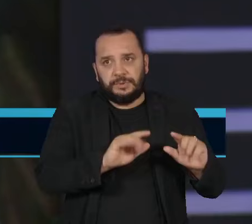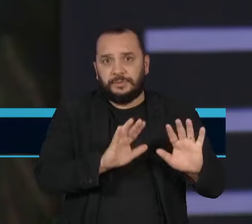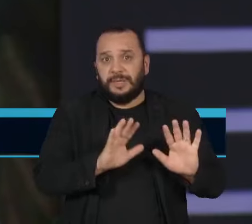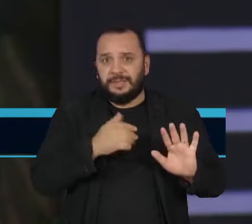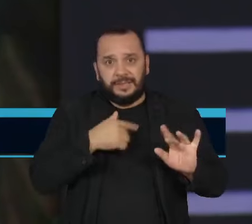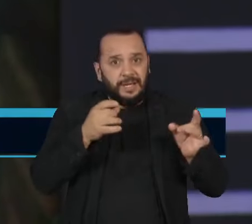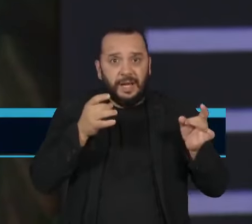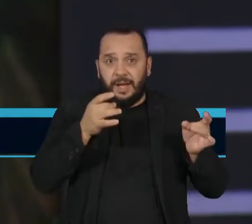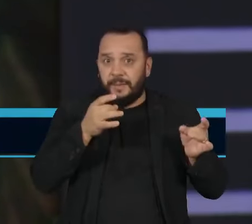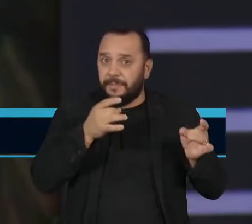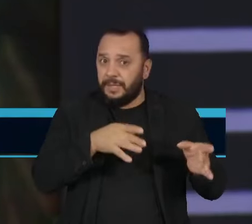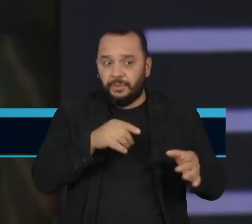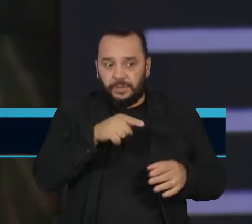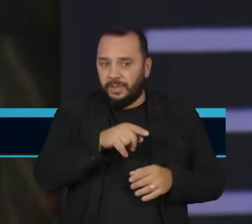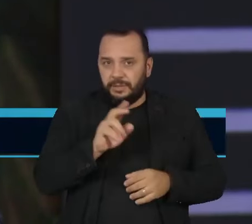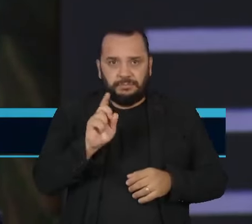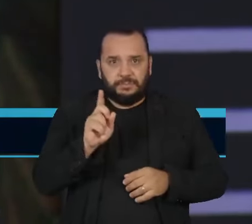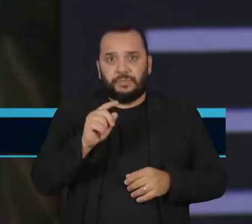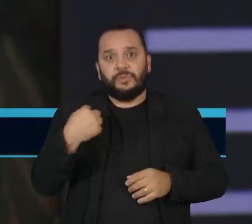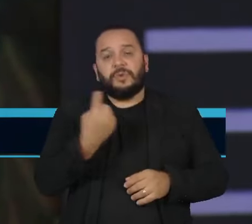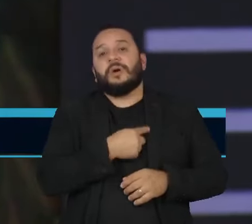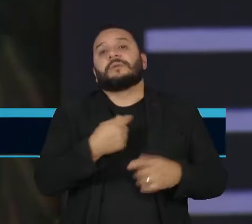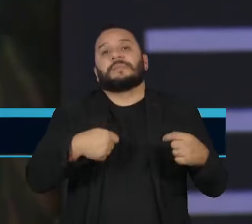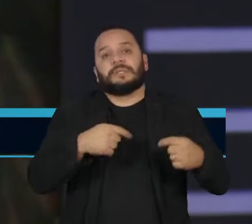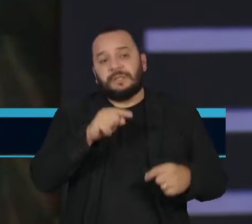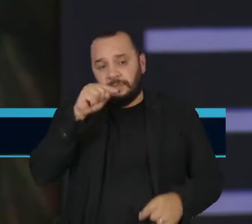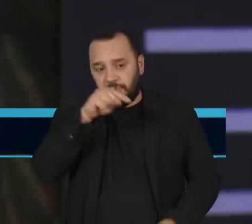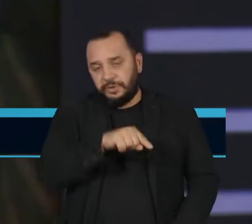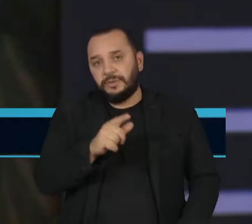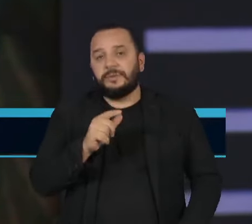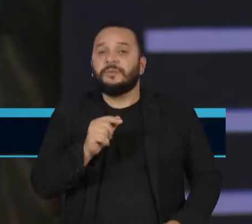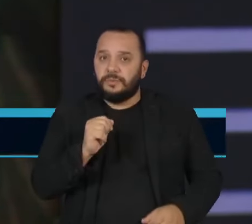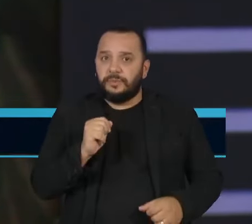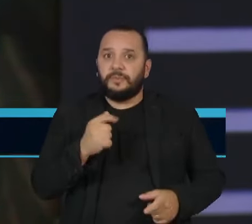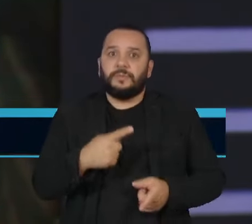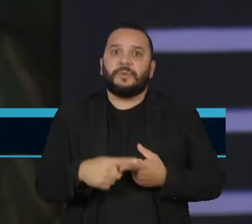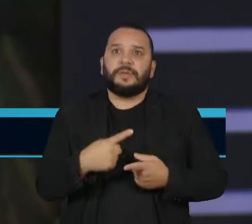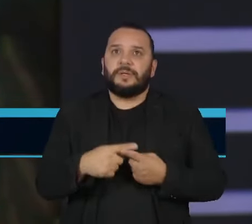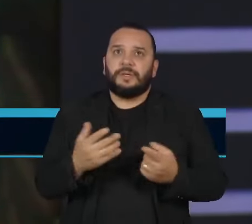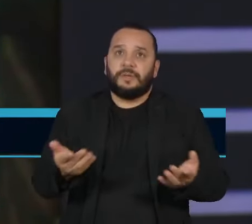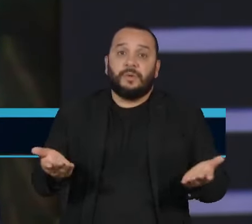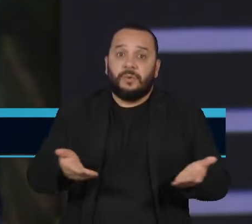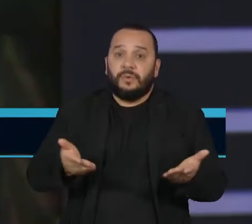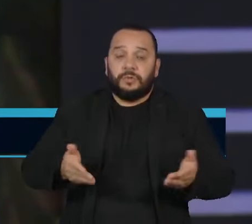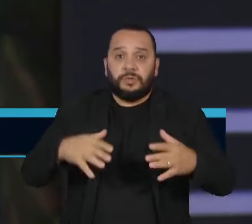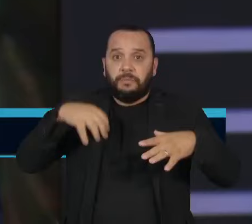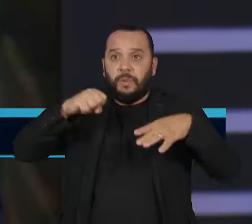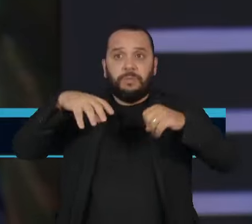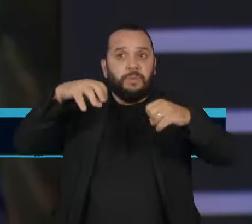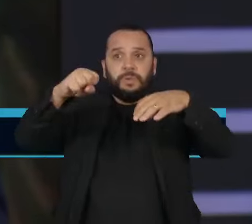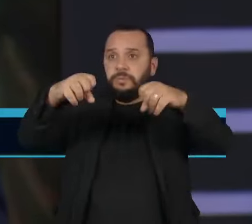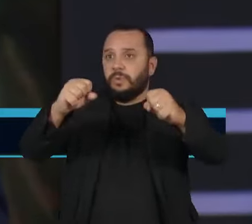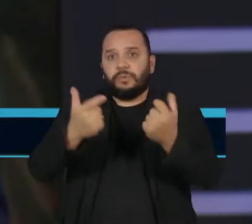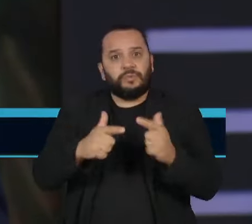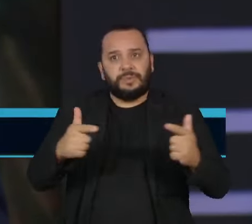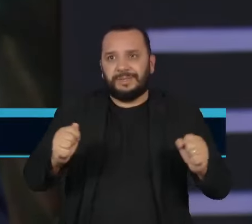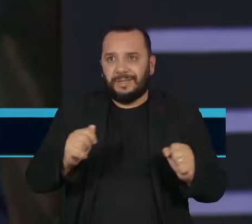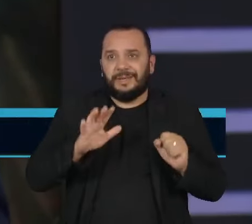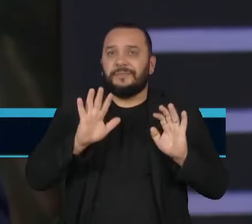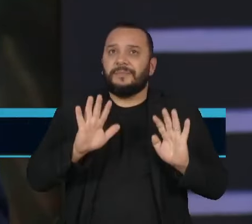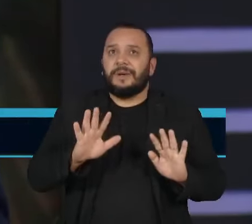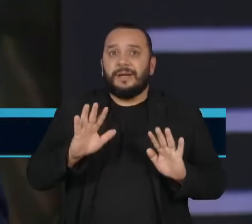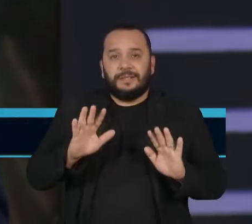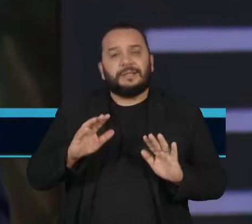hidráulica. Nós necessitamos disso, porque hoje, por exemplo, você não tem falta de geração energética, mas você tem uma falta de